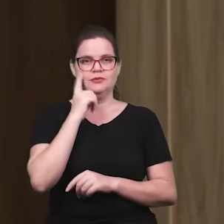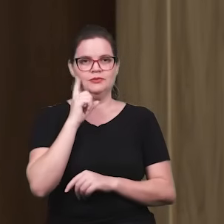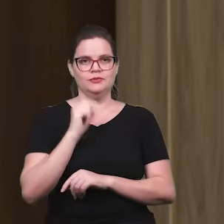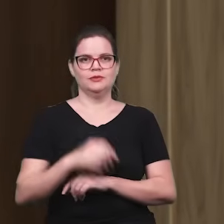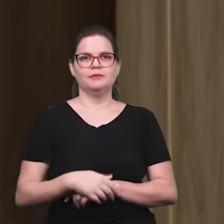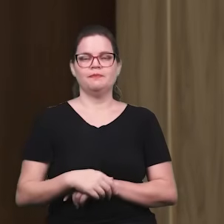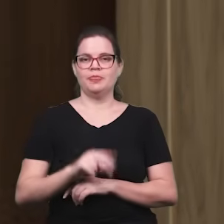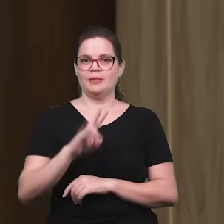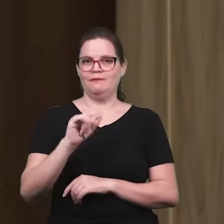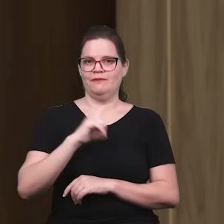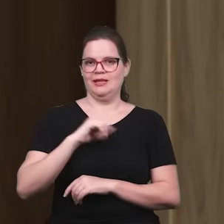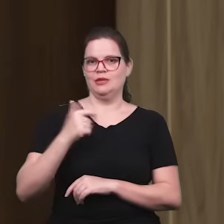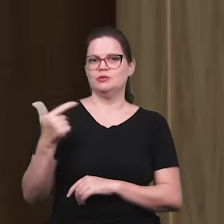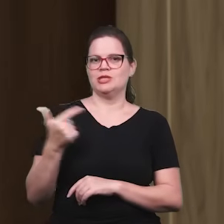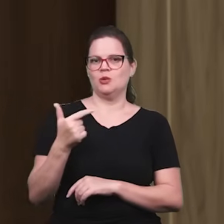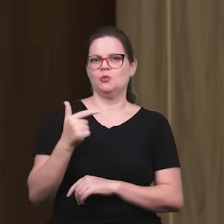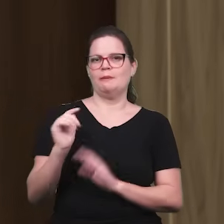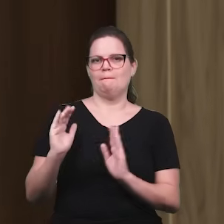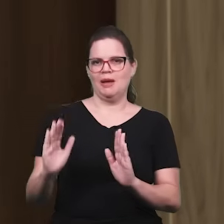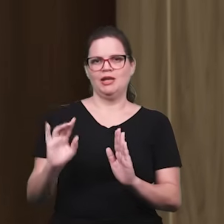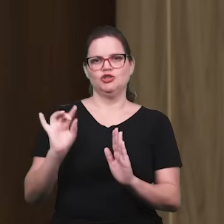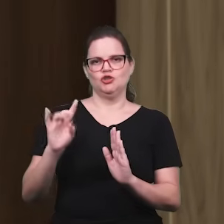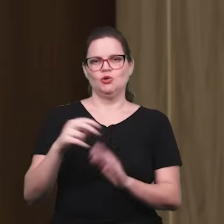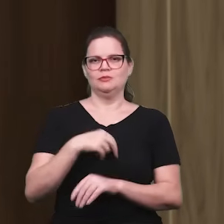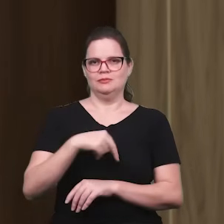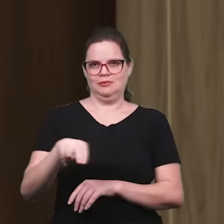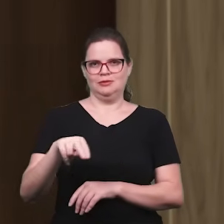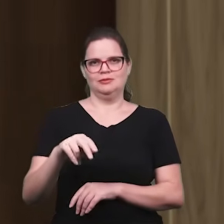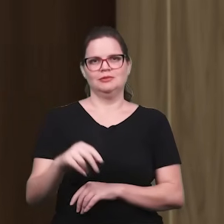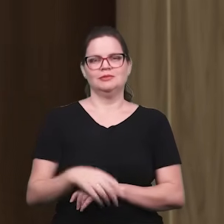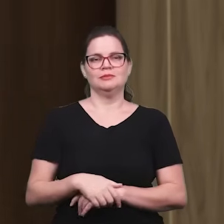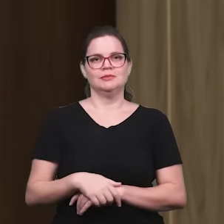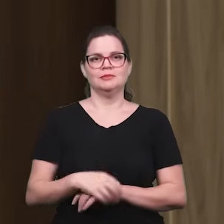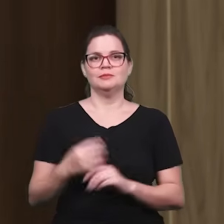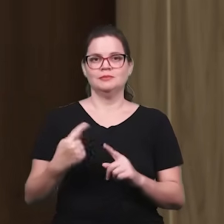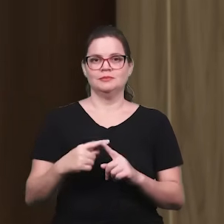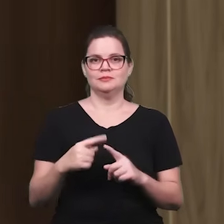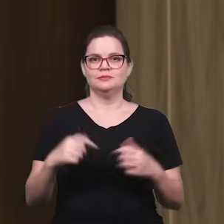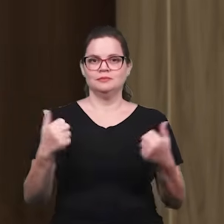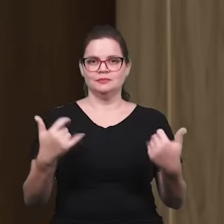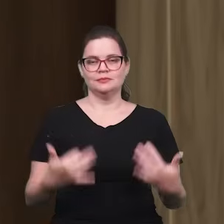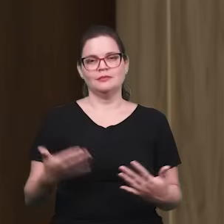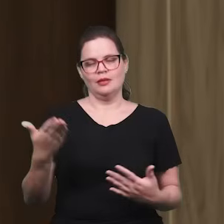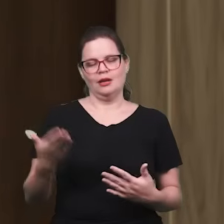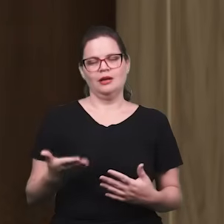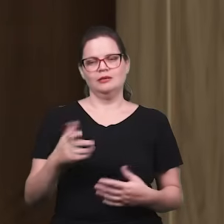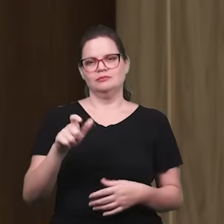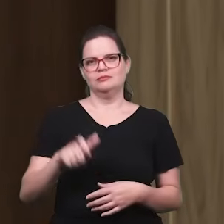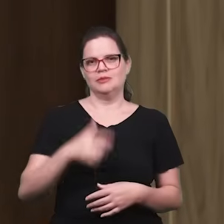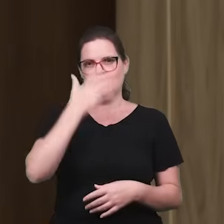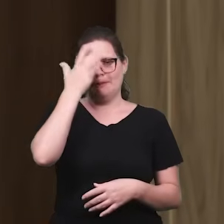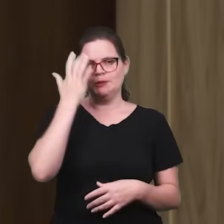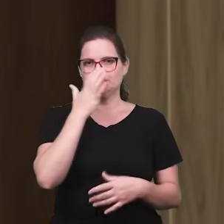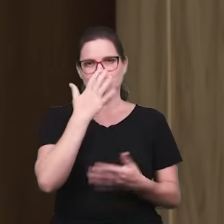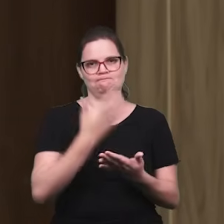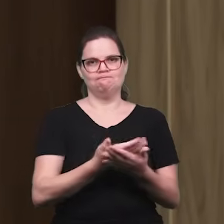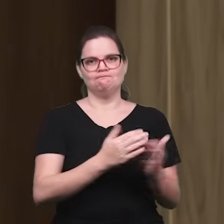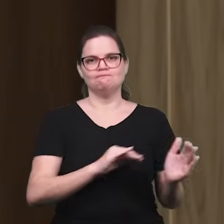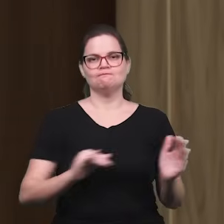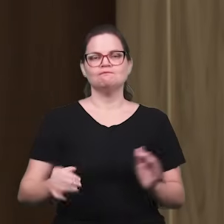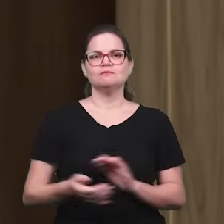vamos ter um segundo programa só sobre Nicodemos ainda, porque, como falamos no início, um homem notável. Mas olha